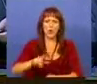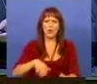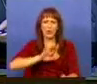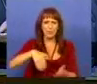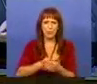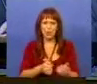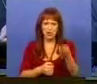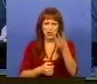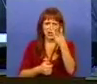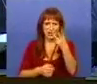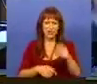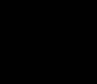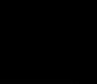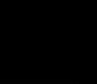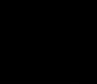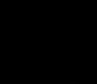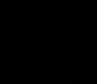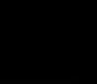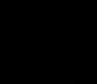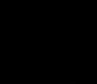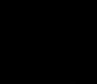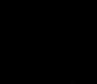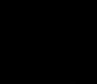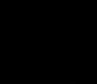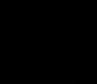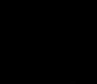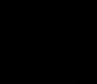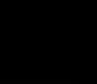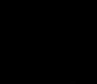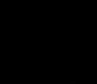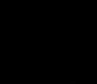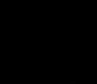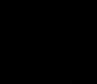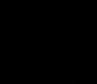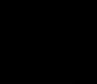3 propostas de lei. Muito obrigado.